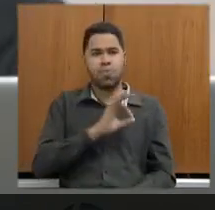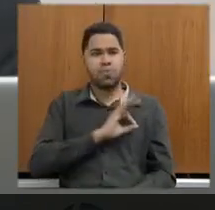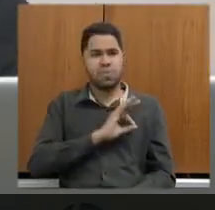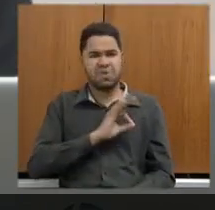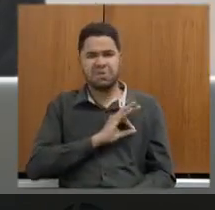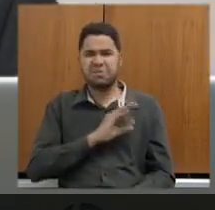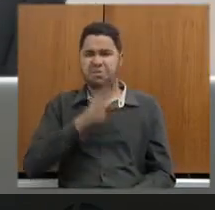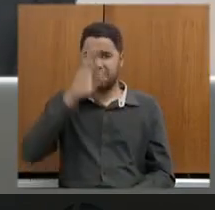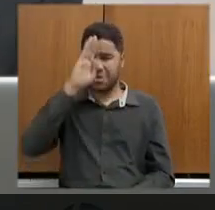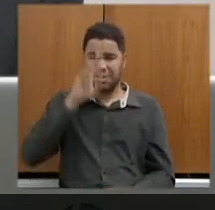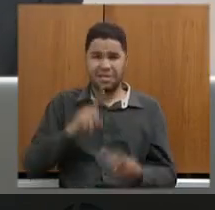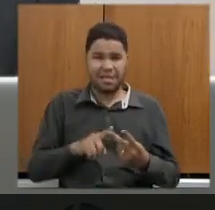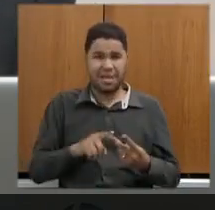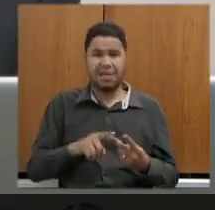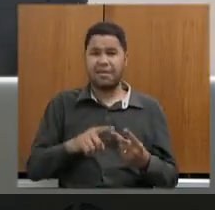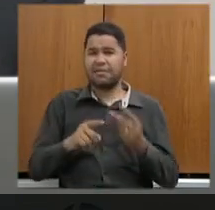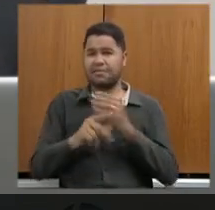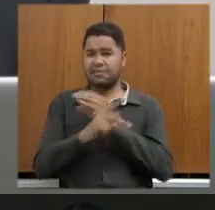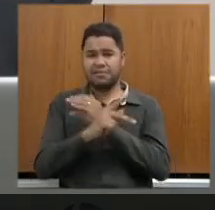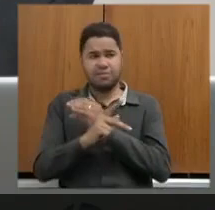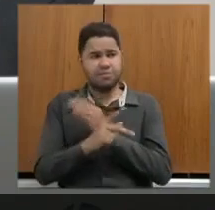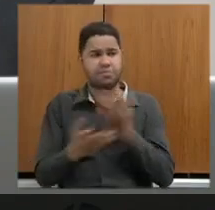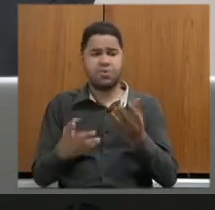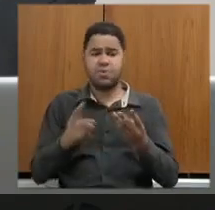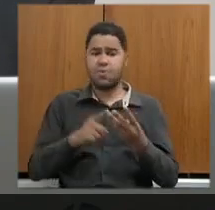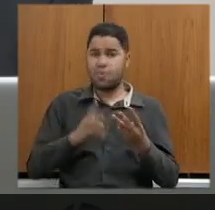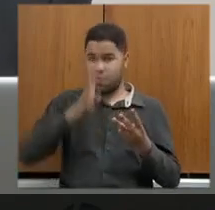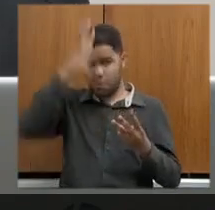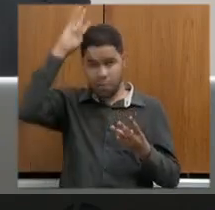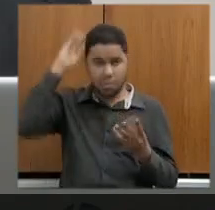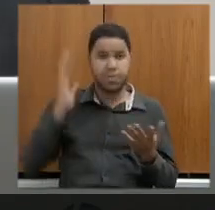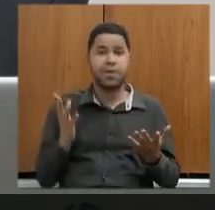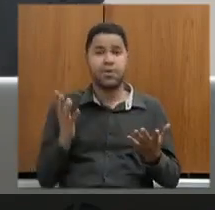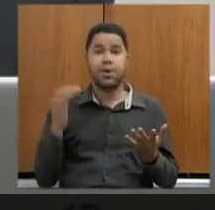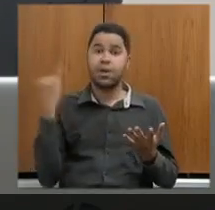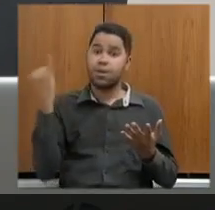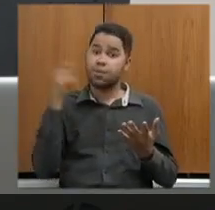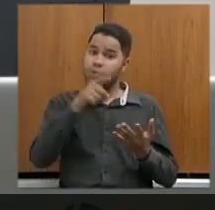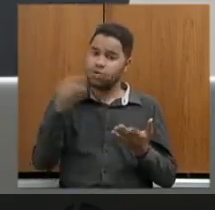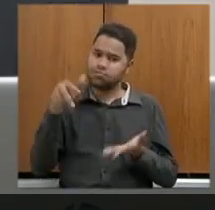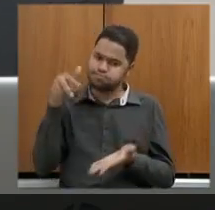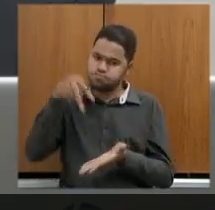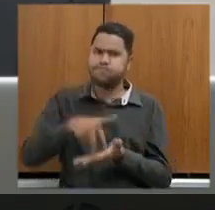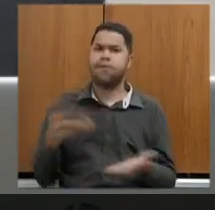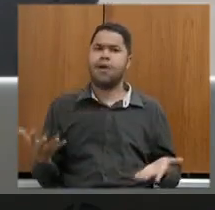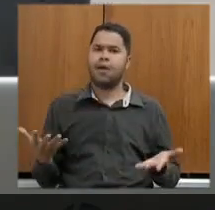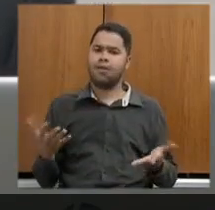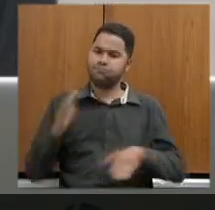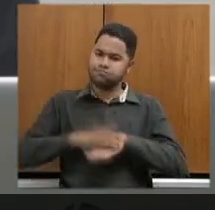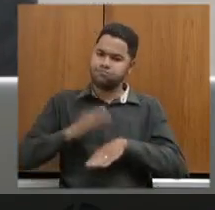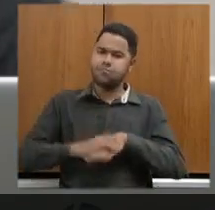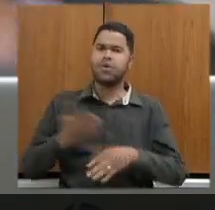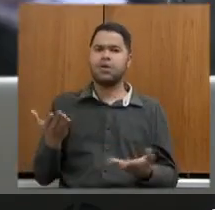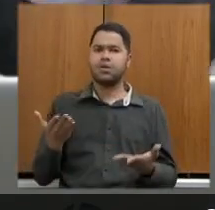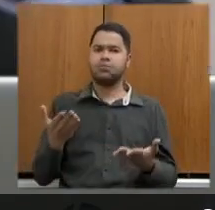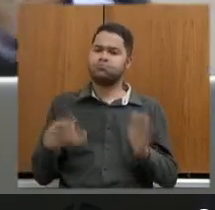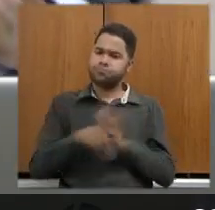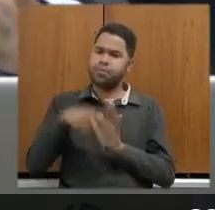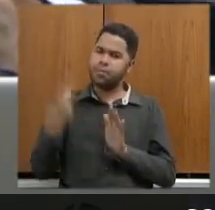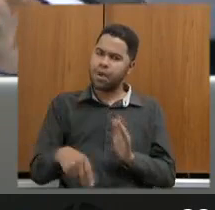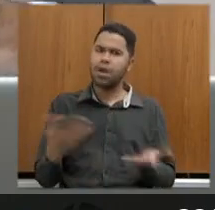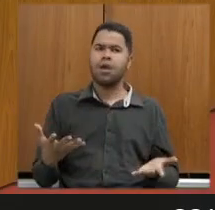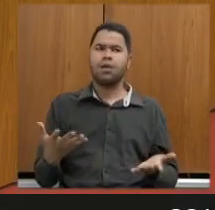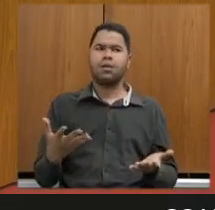militar por civil bombeiro então é muito importante Comandante que o senhor se posicionem como comandante-geral da polícia militar